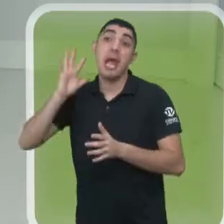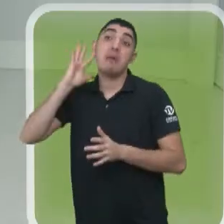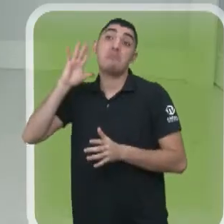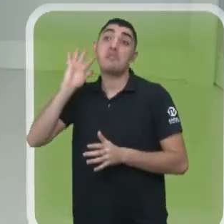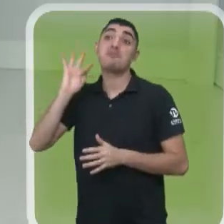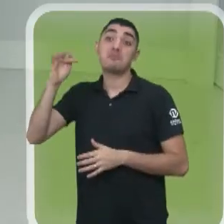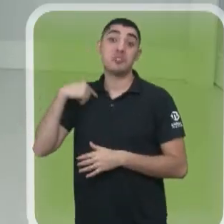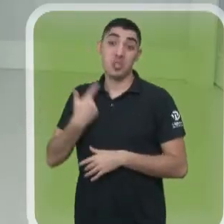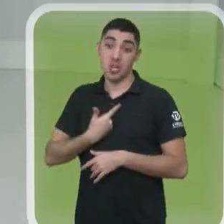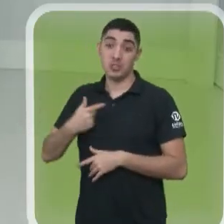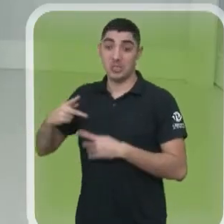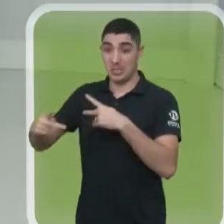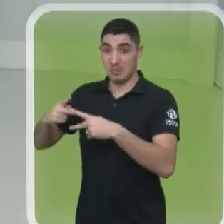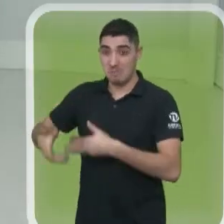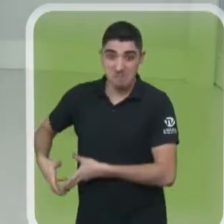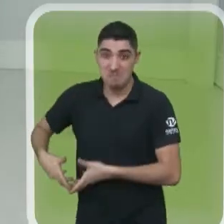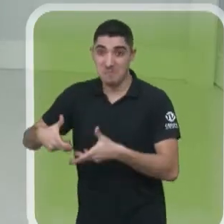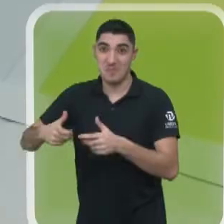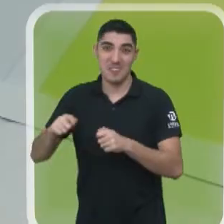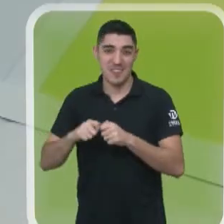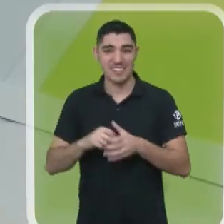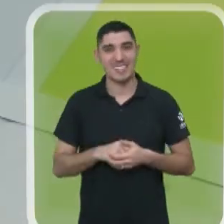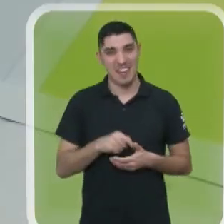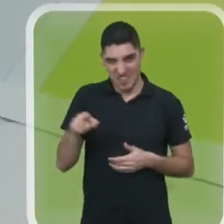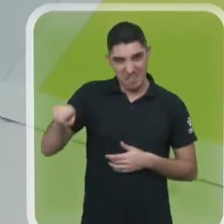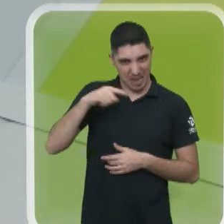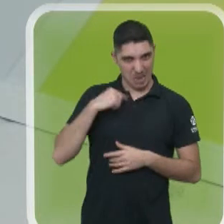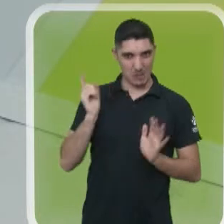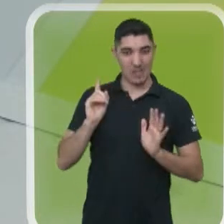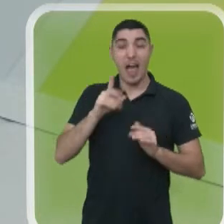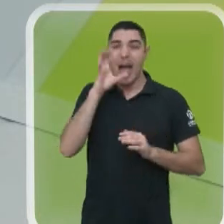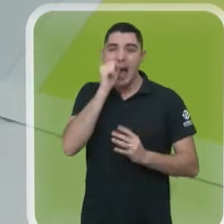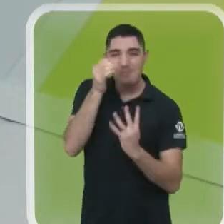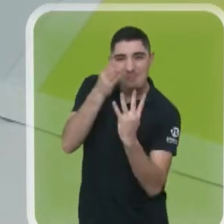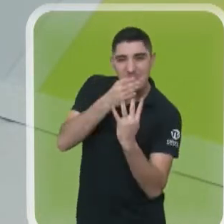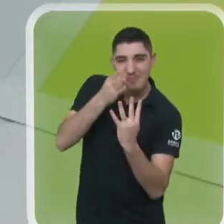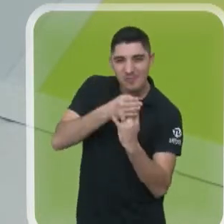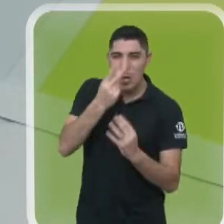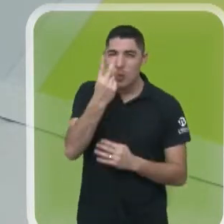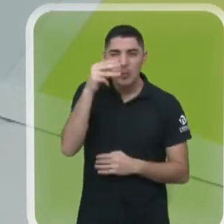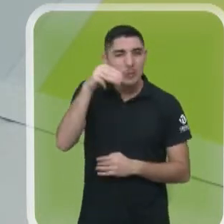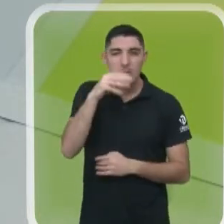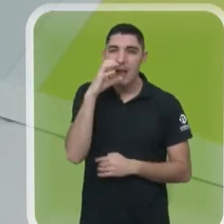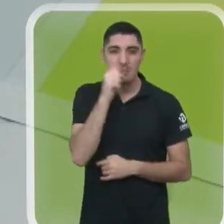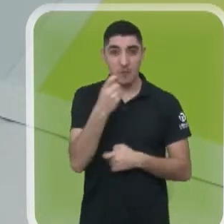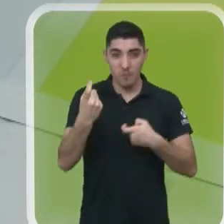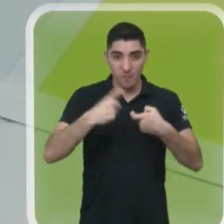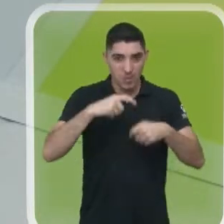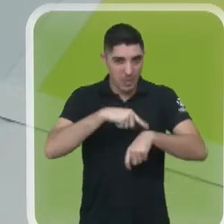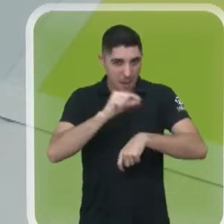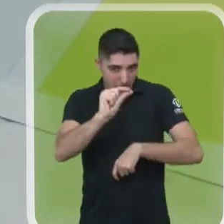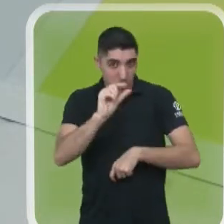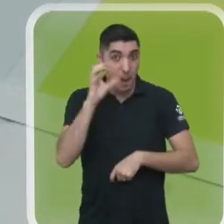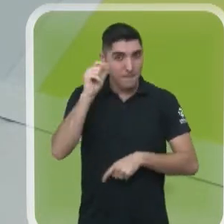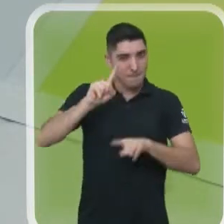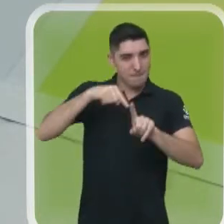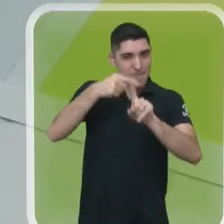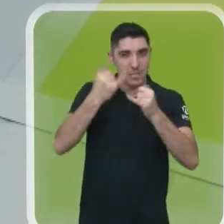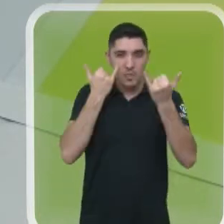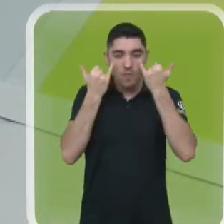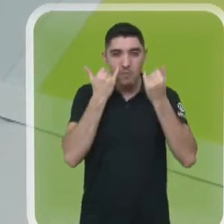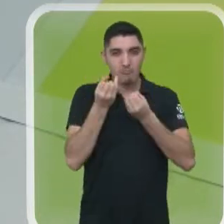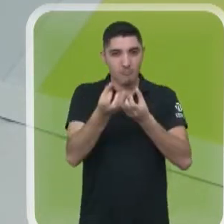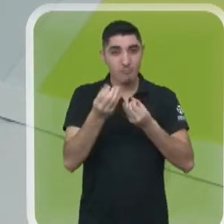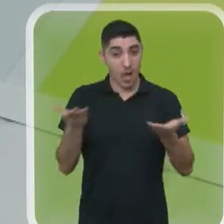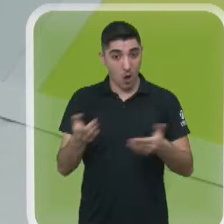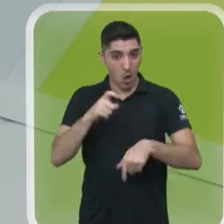com seus heróis e muito bem a gente vai para o intervalo rapidinho são só dois minutinhos daqui a pouco a gente volta como então as informação